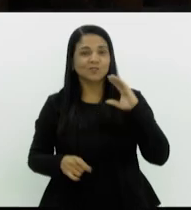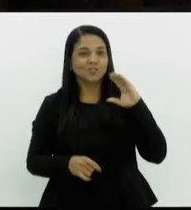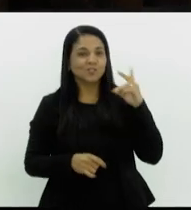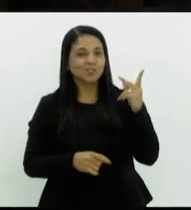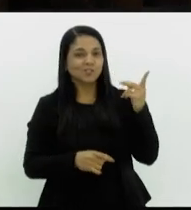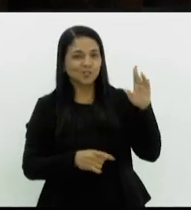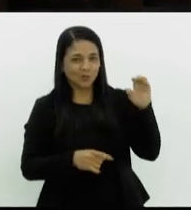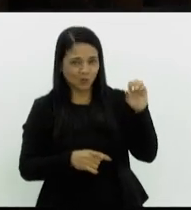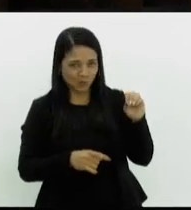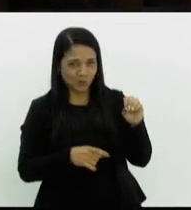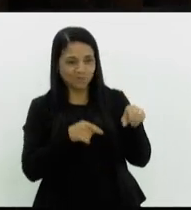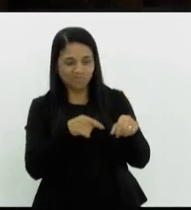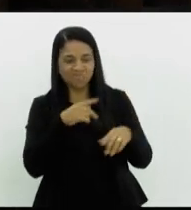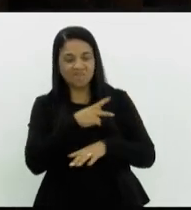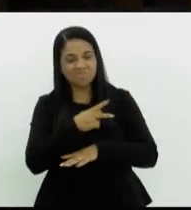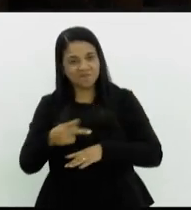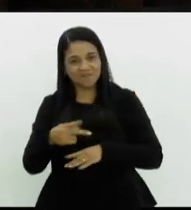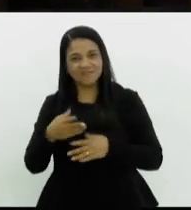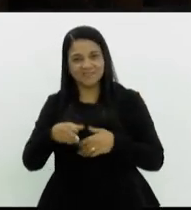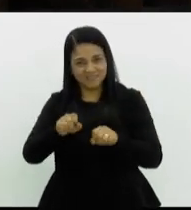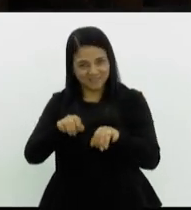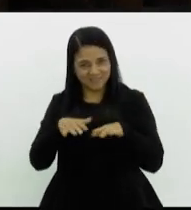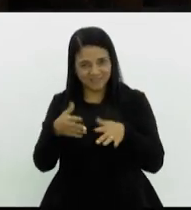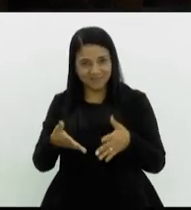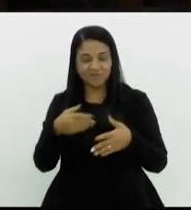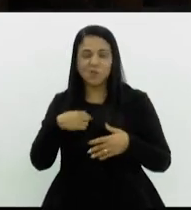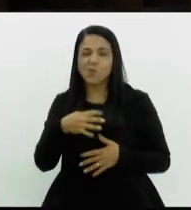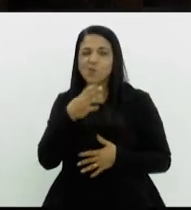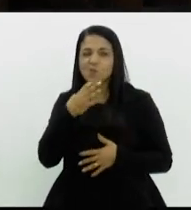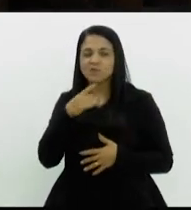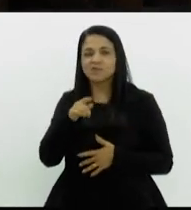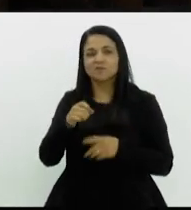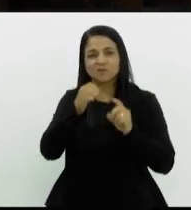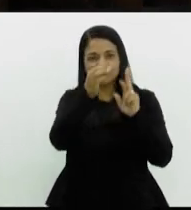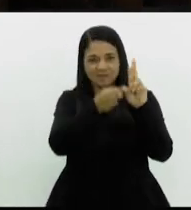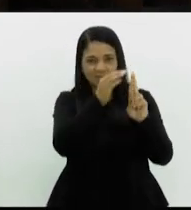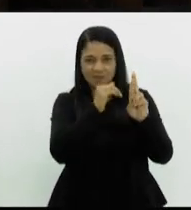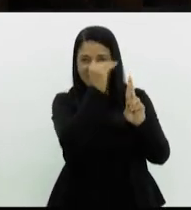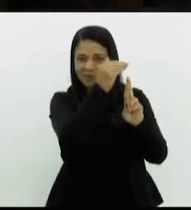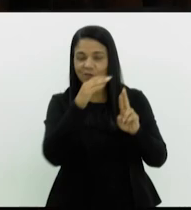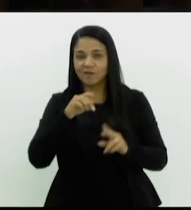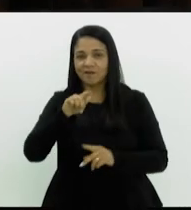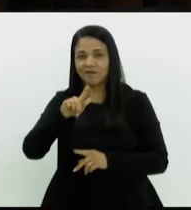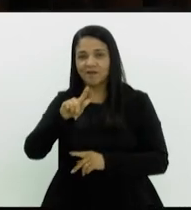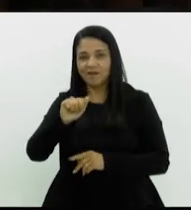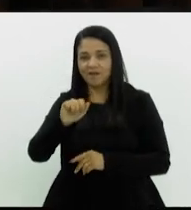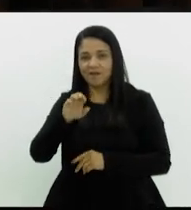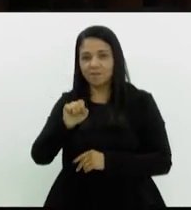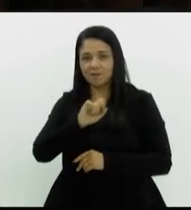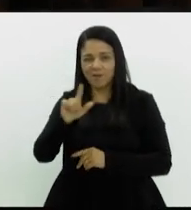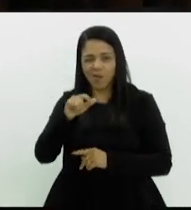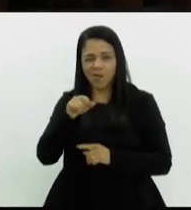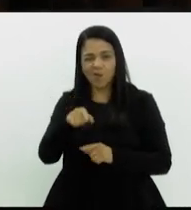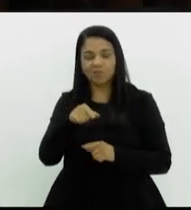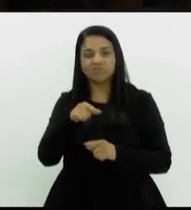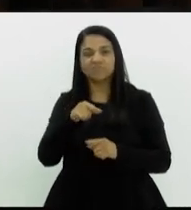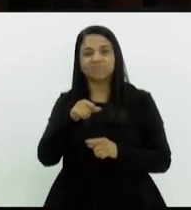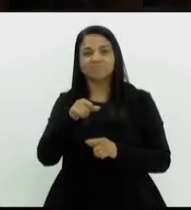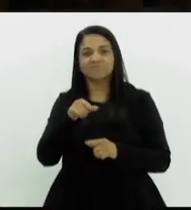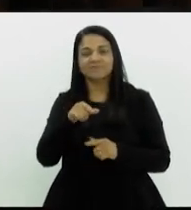sessão. Eu conheci o desembargador Gabriel desde quando ele se tornou